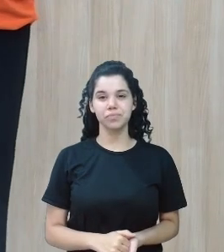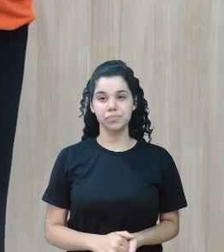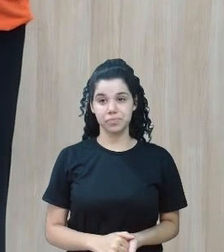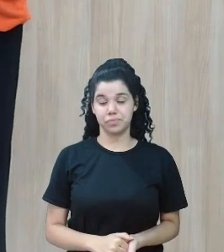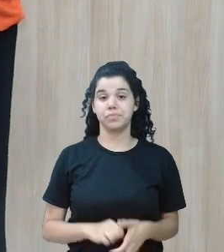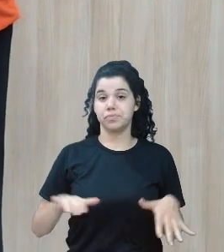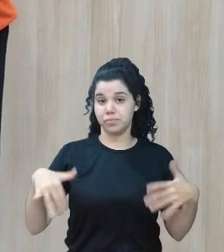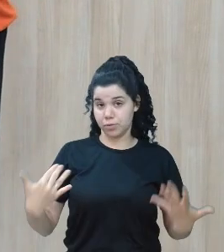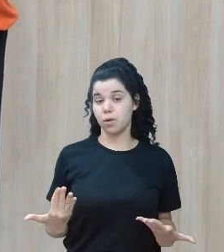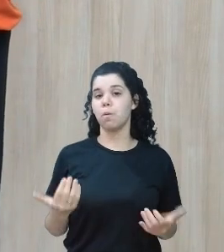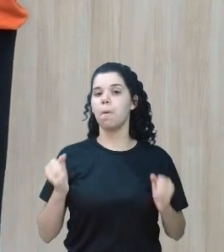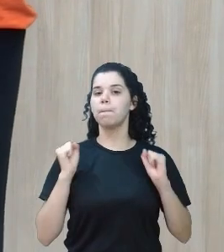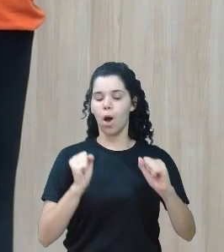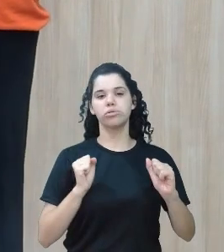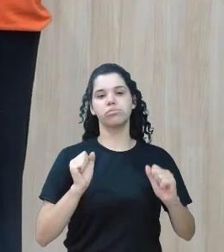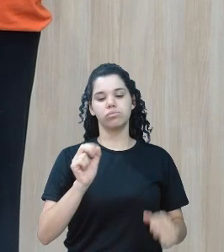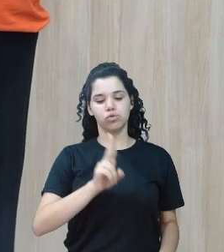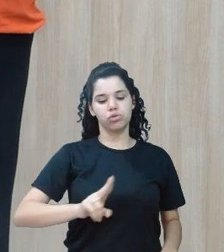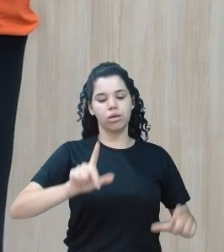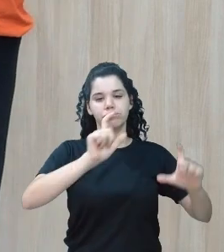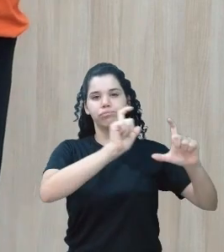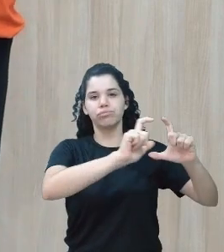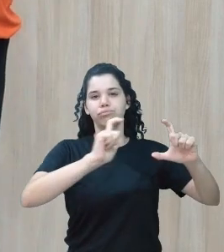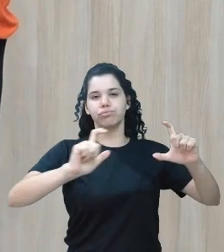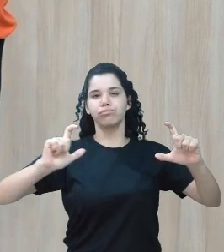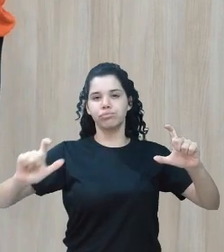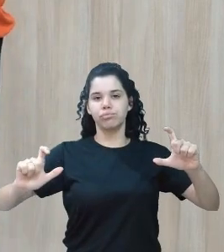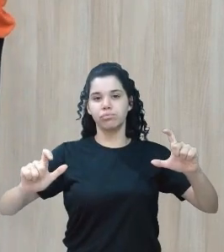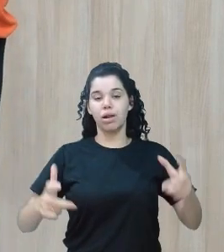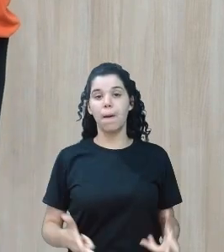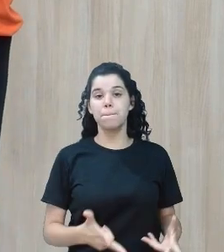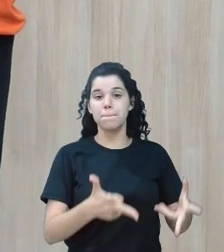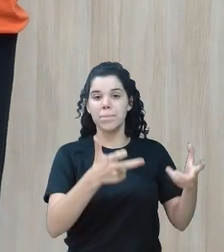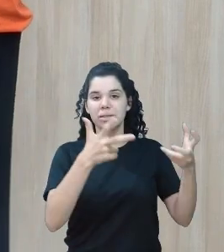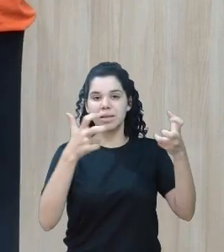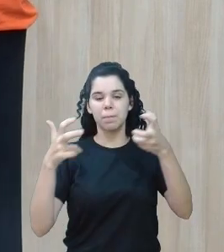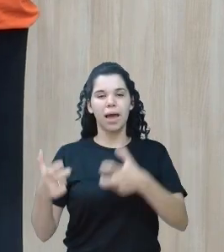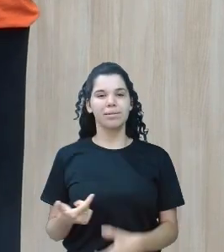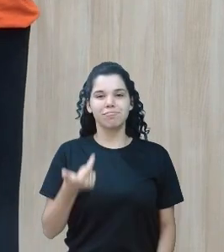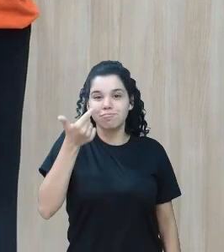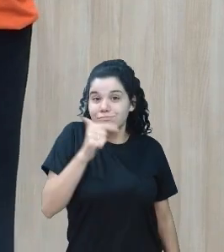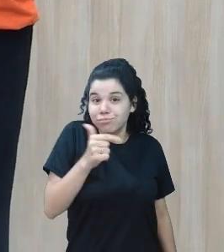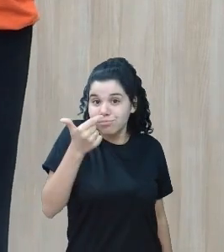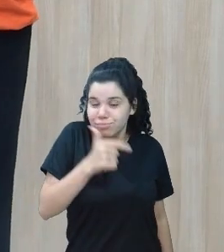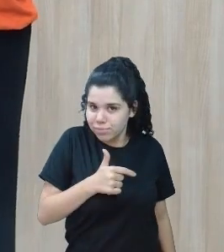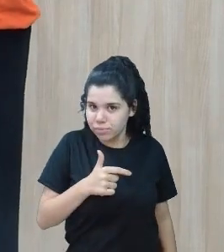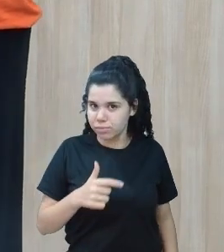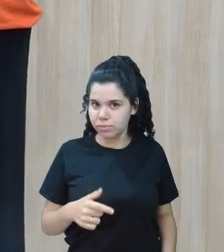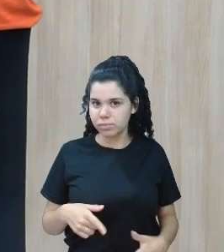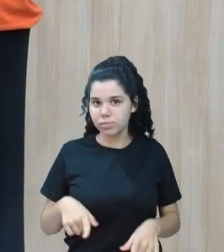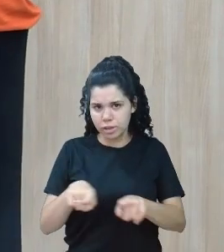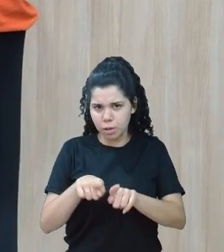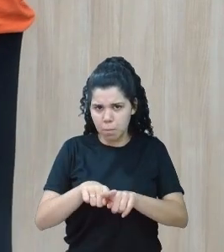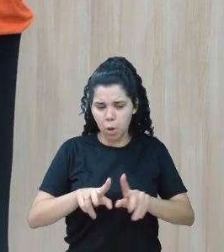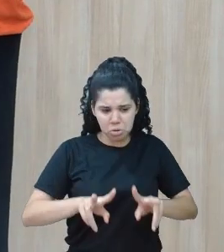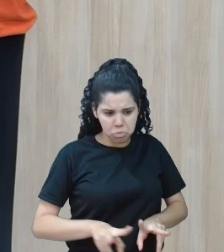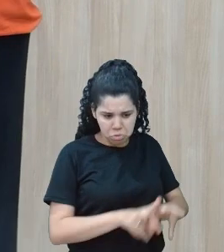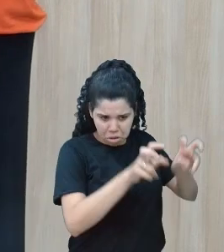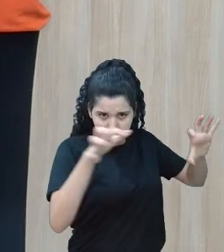Eu poderia usar essa tira para identificar traços de humor. Serviria para outro